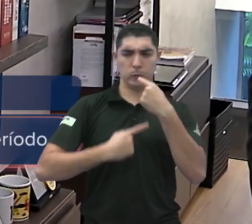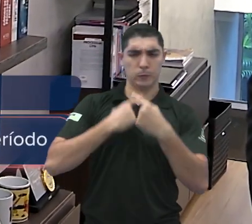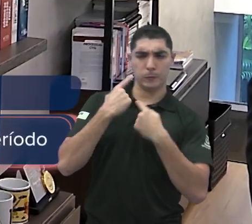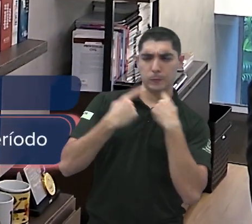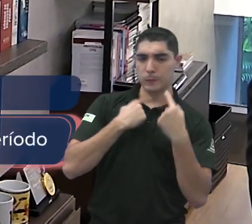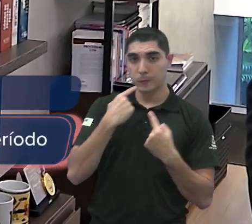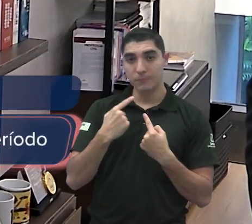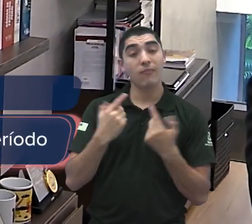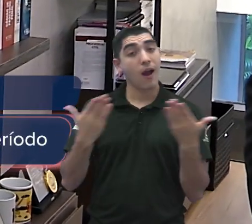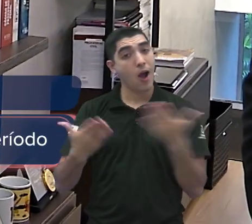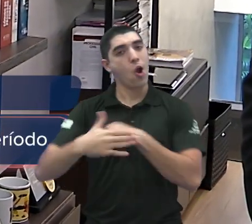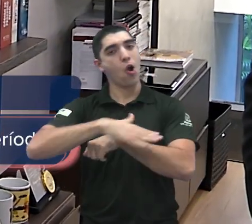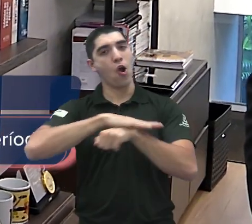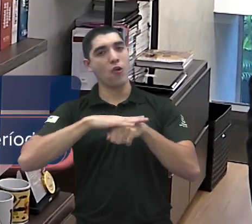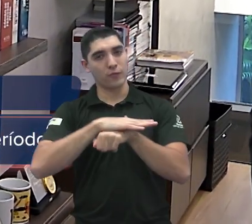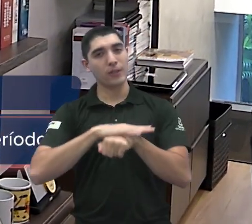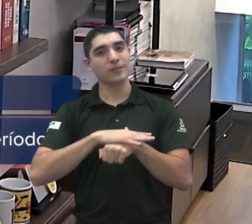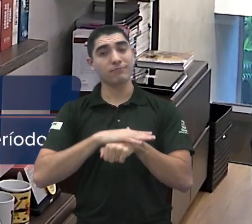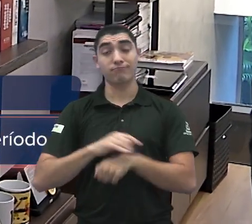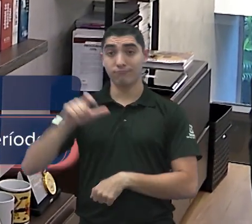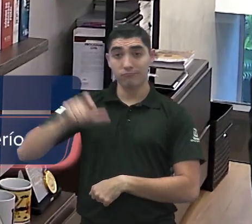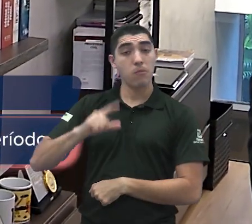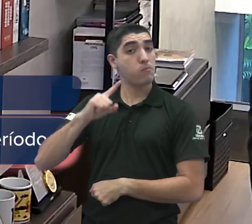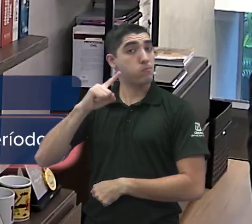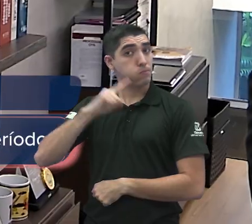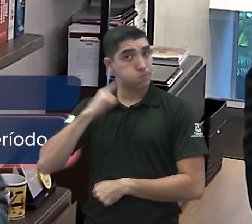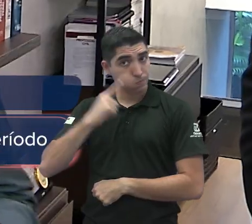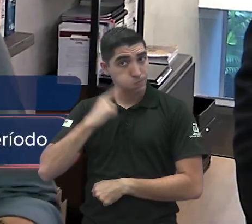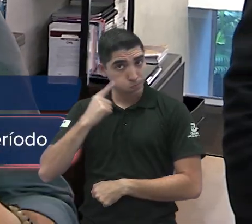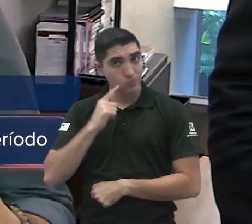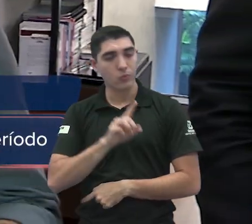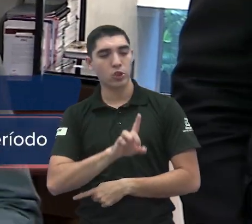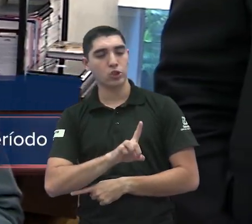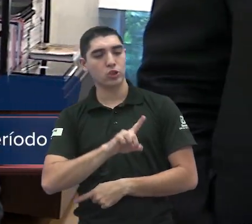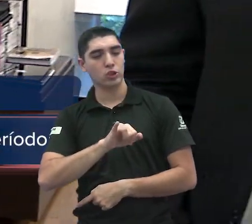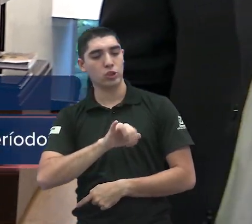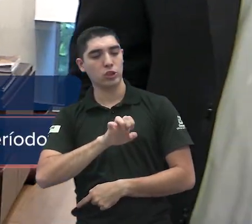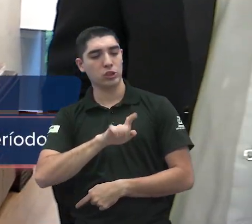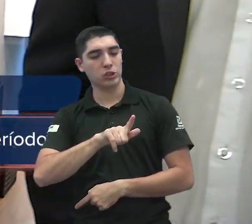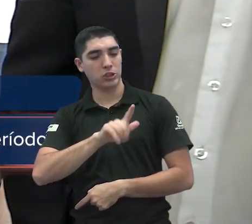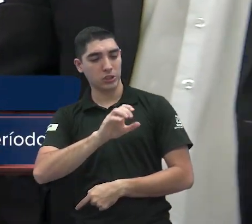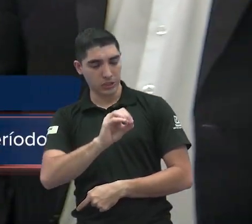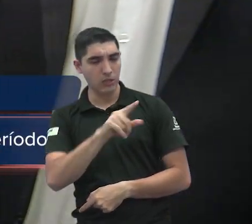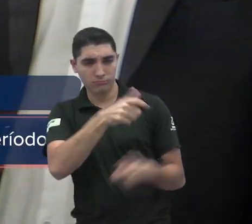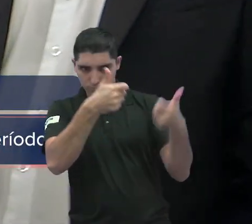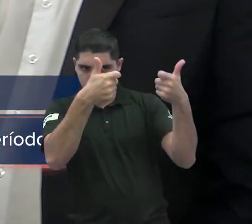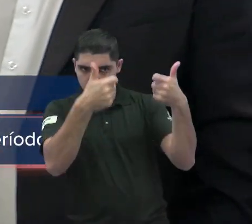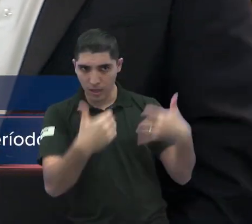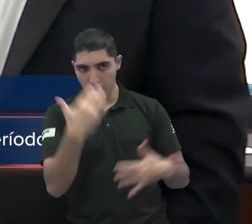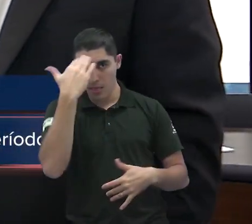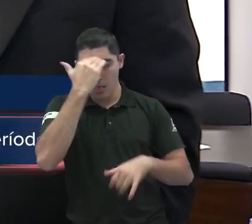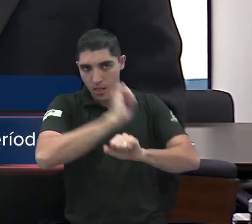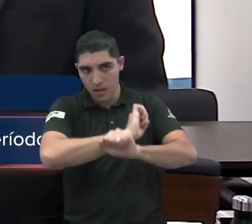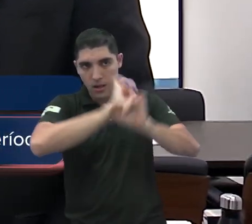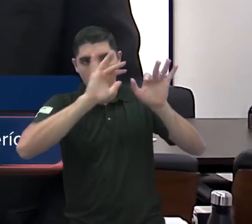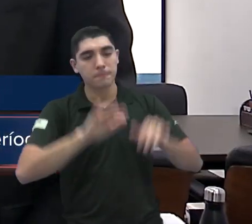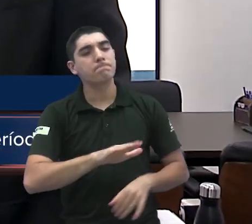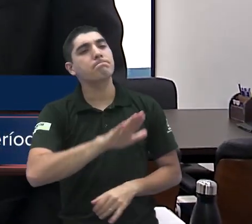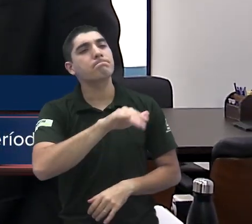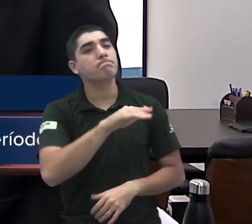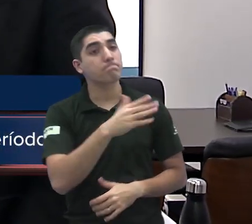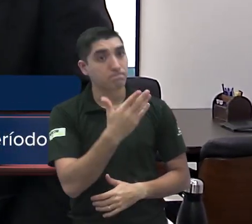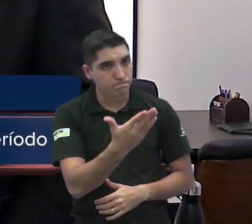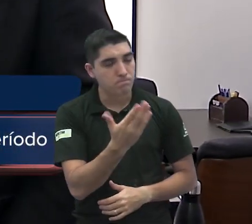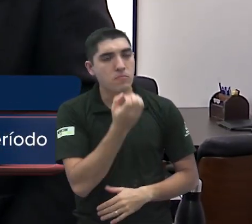costuma gerar muitas dúvidas e por isso a gente conversa hoje com o advogado trabalhista Diego Rocha para ajudar a gente a esclarecer